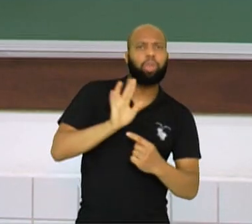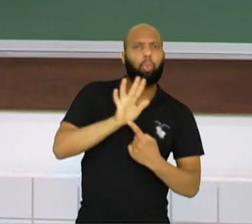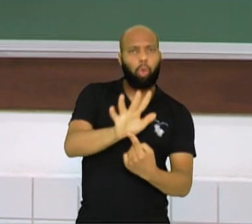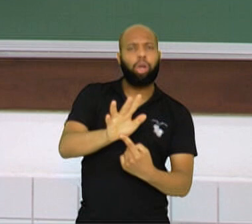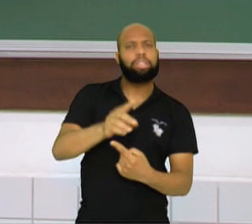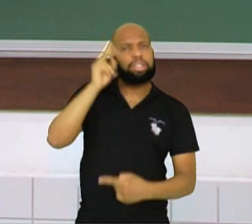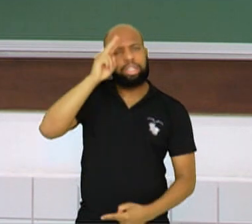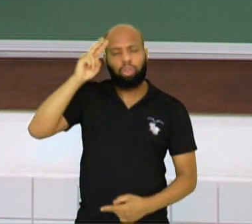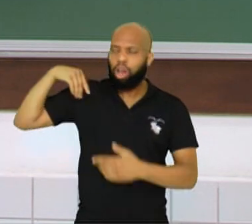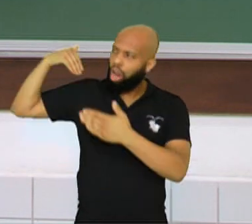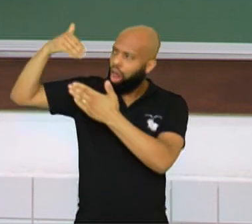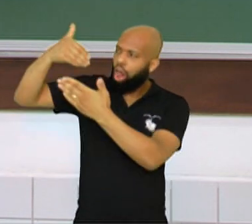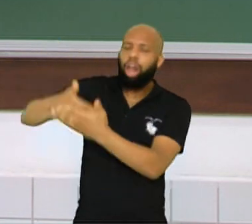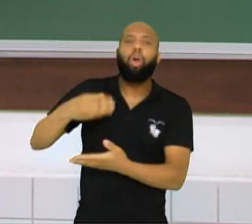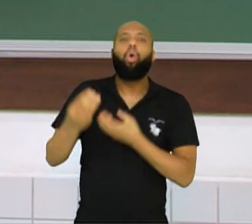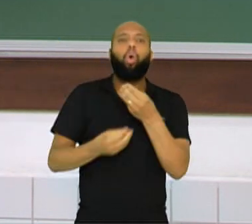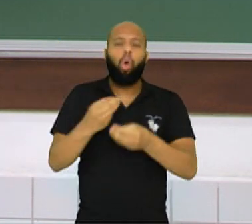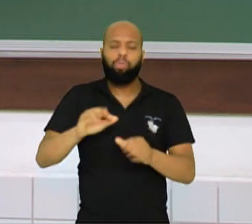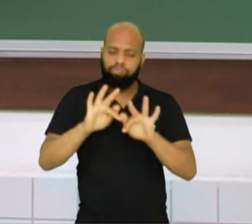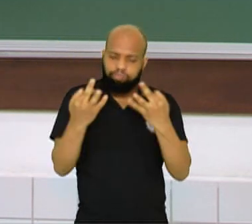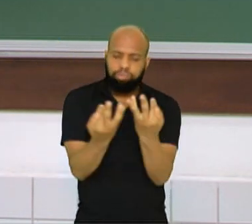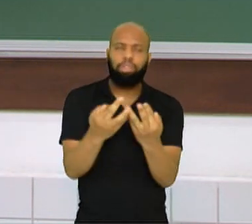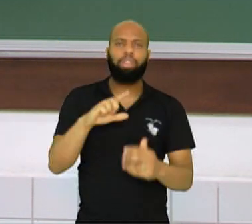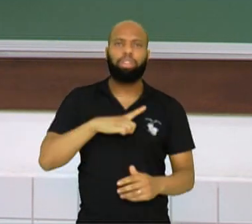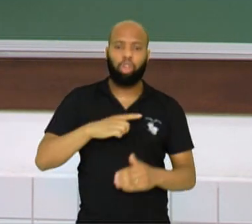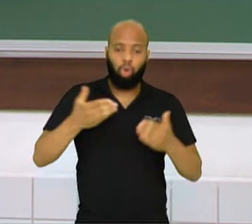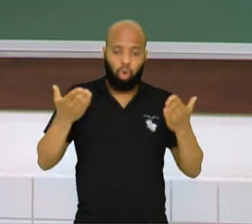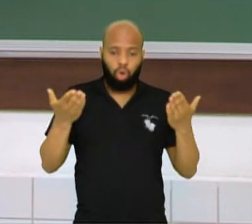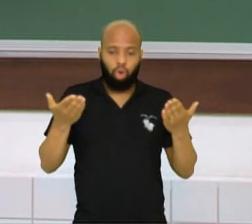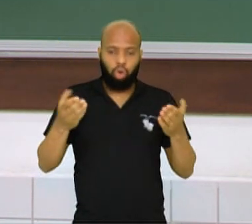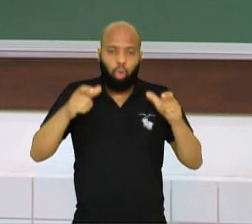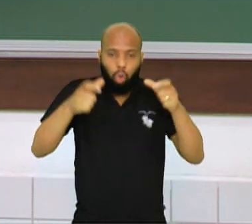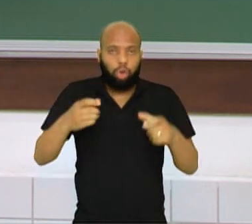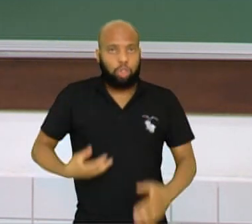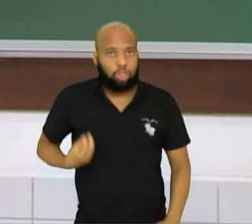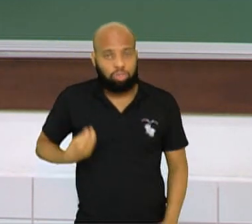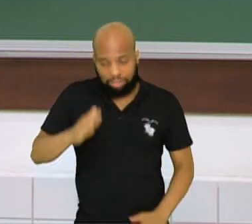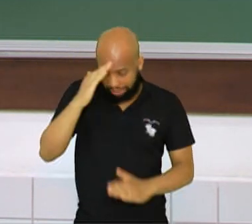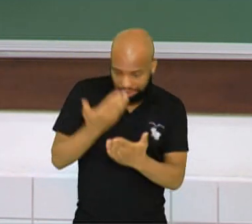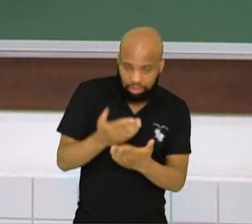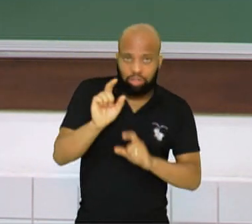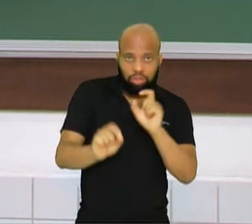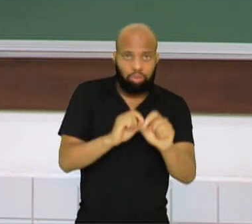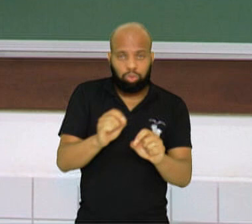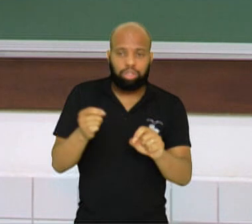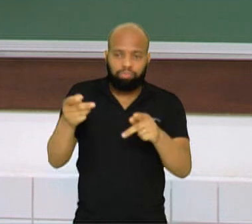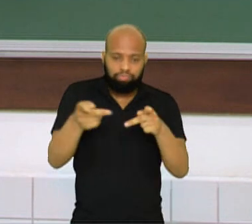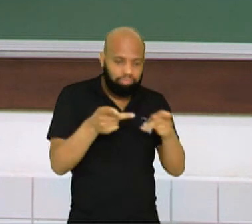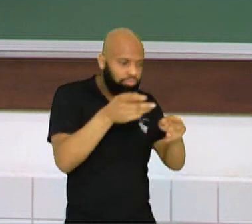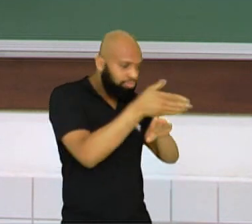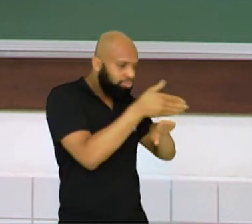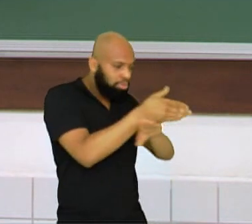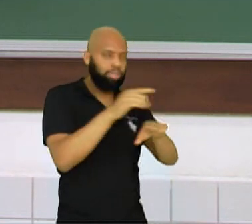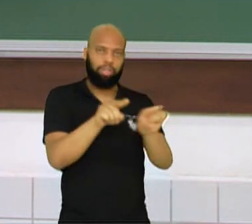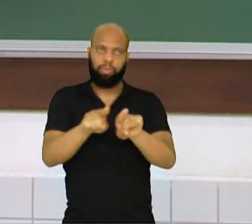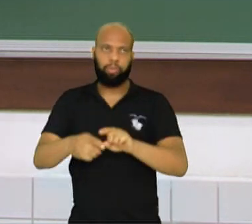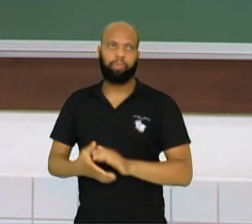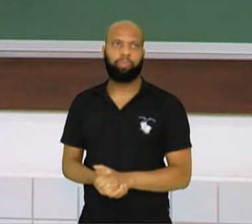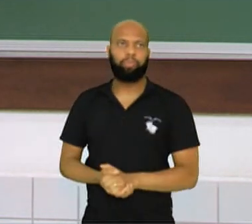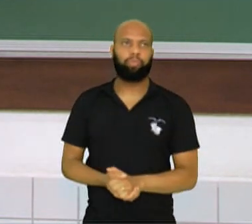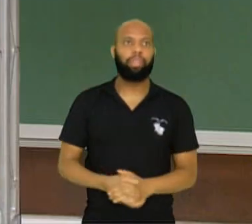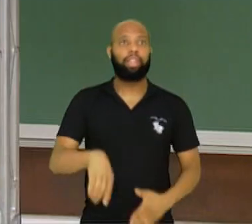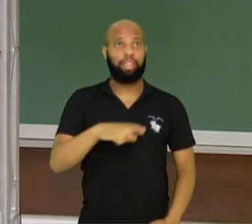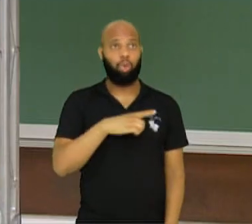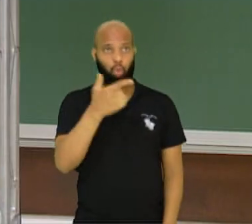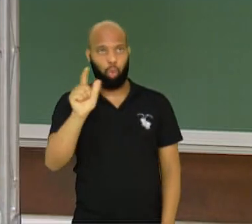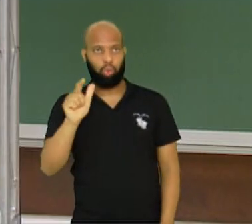minhas gerações, como é que a minha família, onde ela vivia, no que ela acreditava, onde ela visitava. Bom, nós